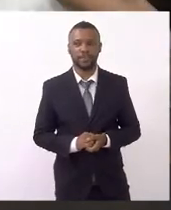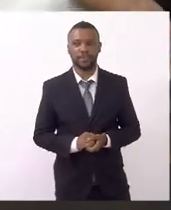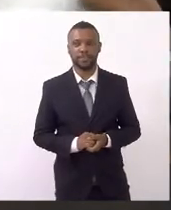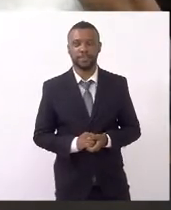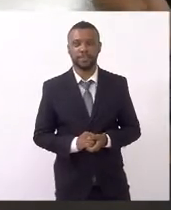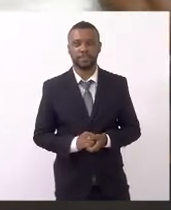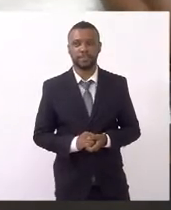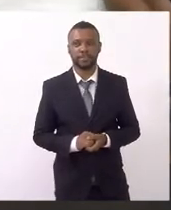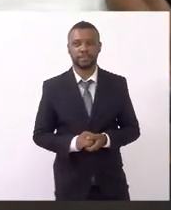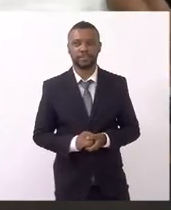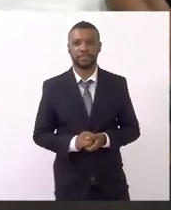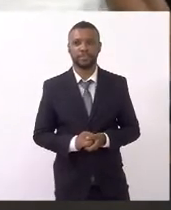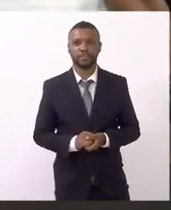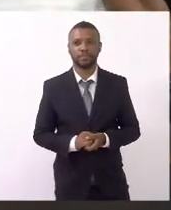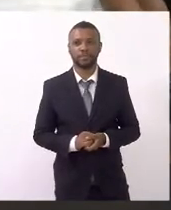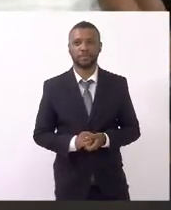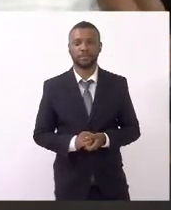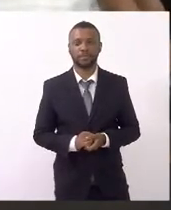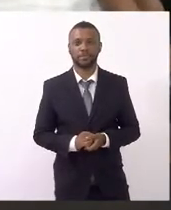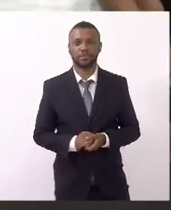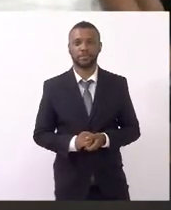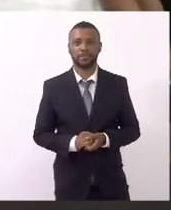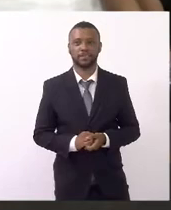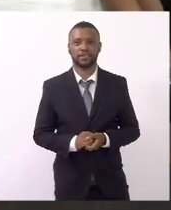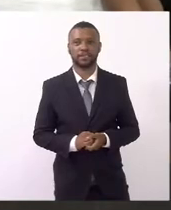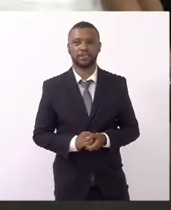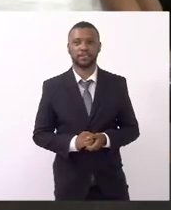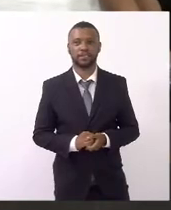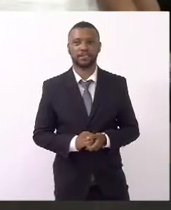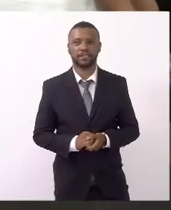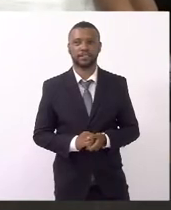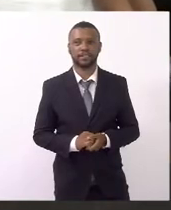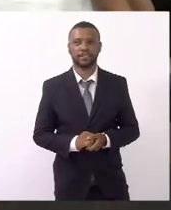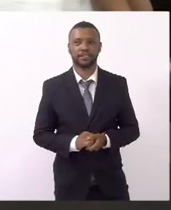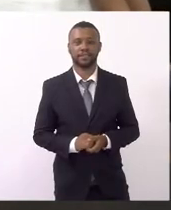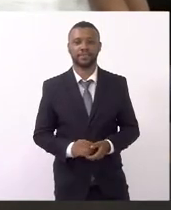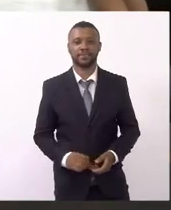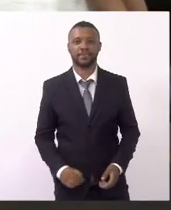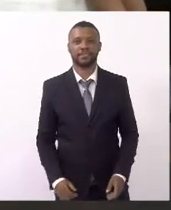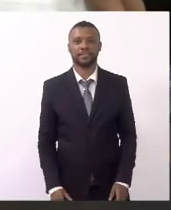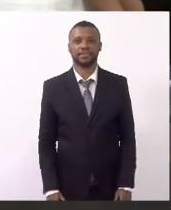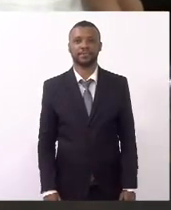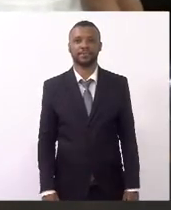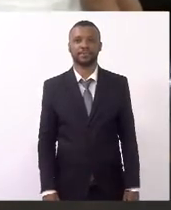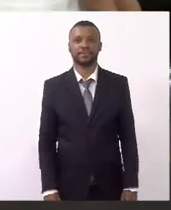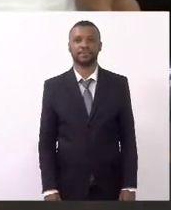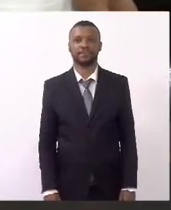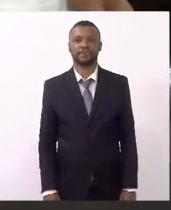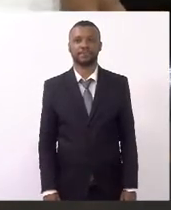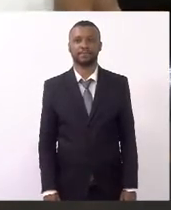E aí E aí é